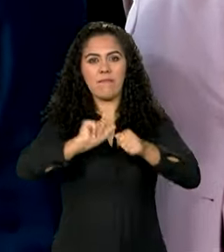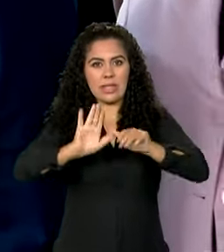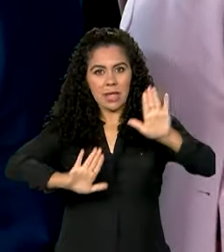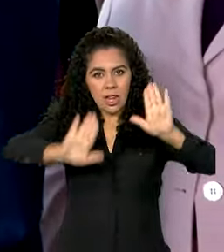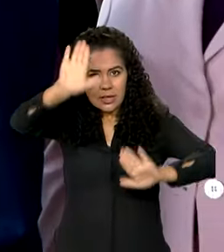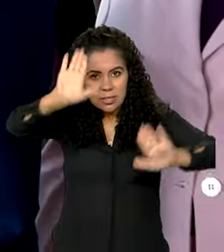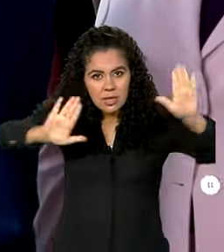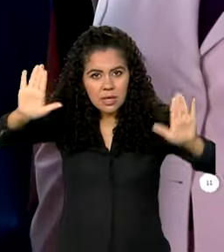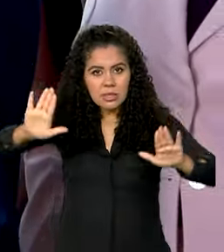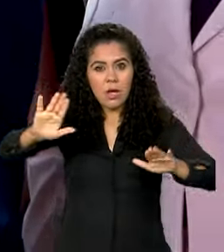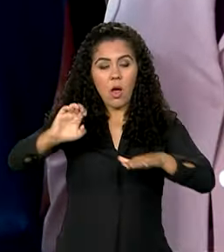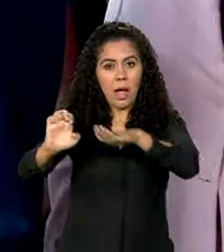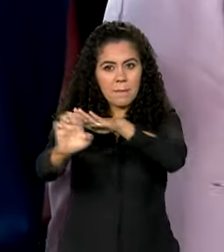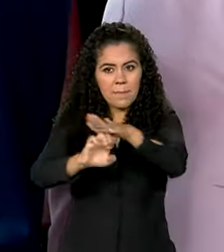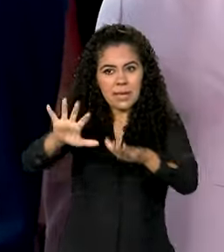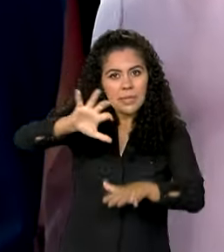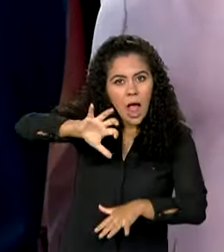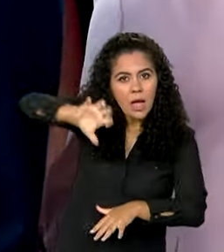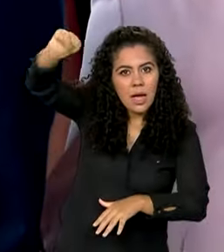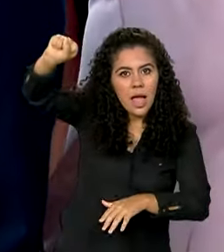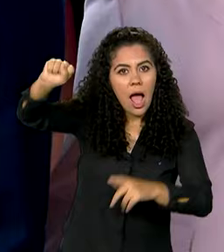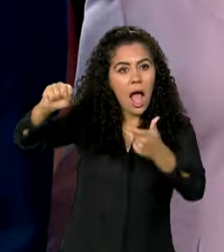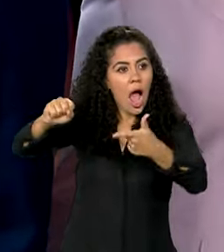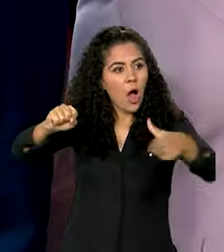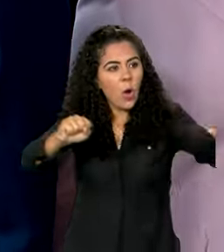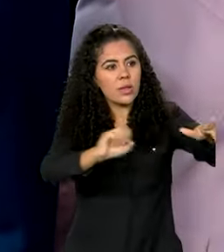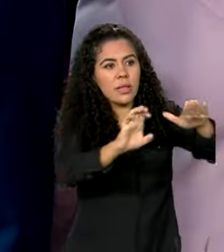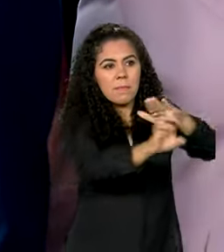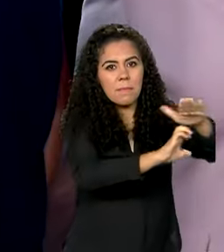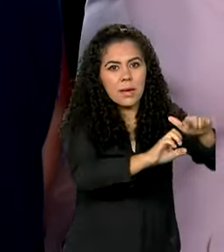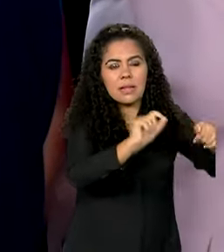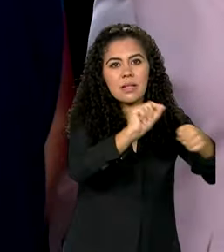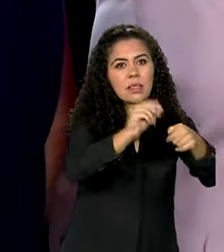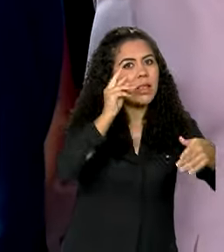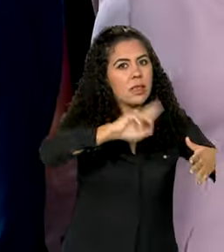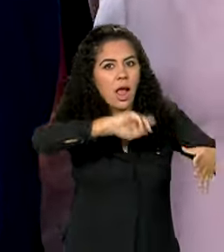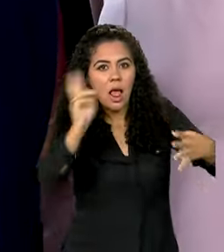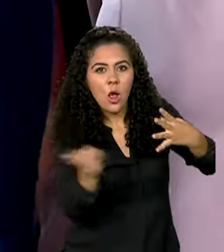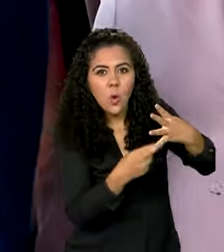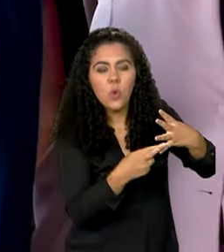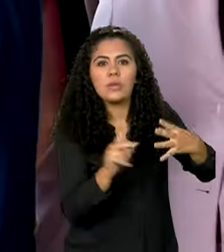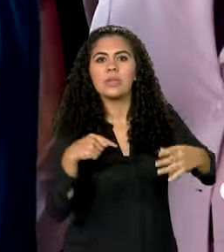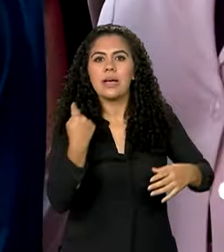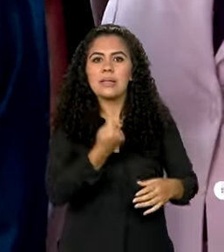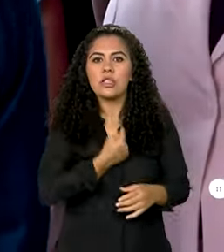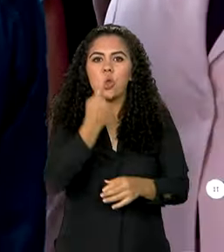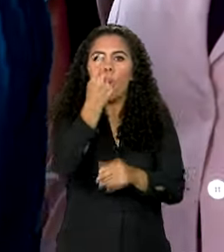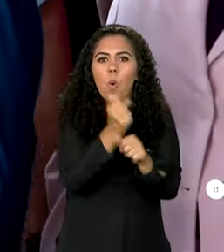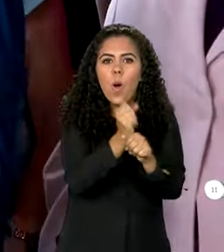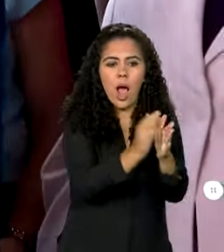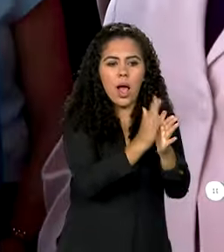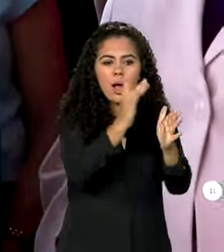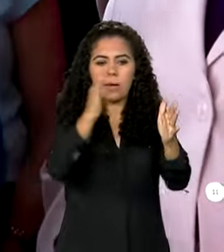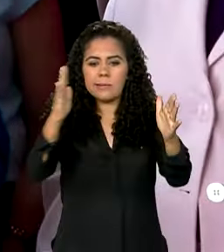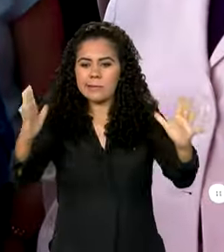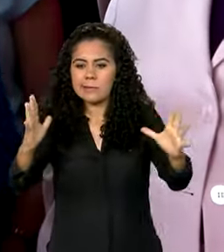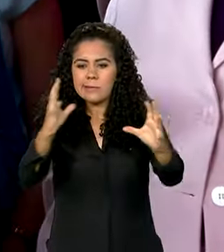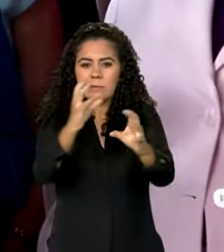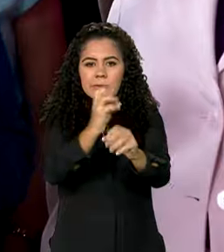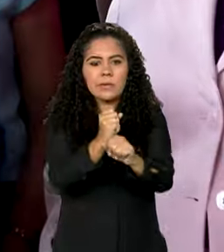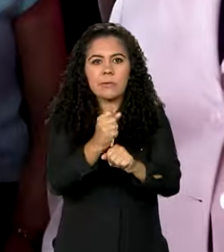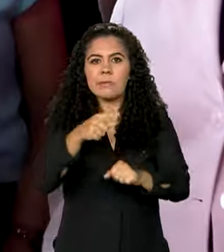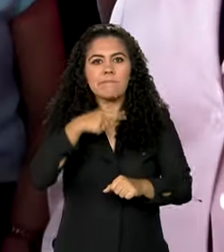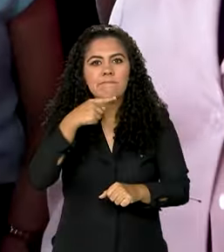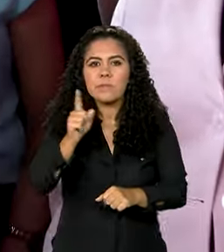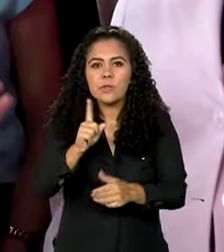a outra que perdia entrava com recurso, e a gente passou anos sem conseguir comprar um kit dentário que era para dar